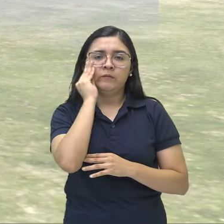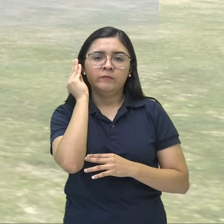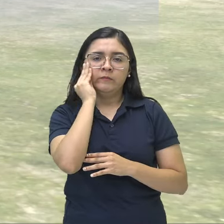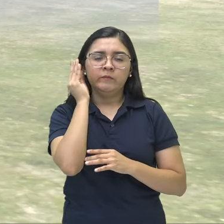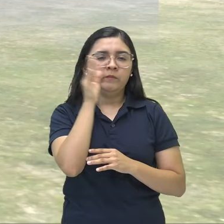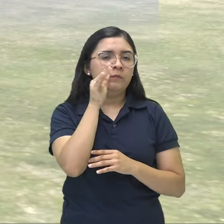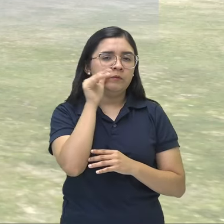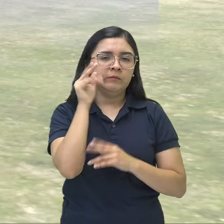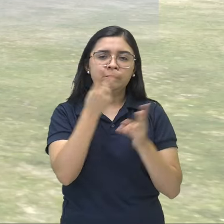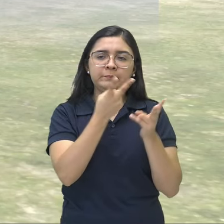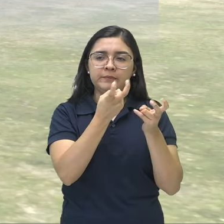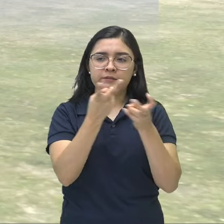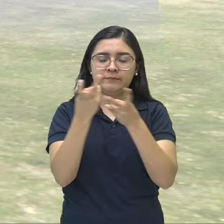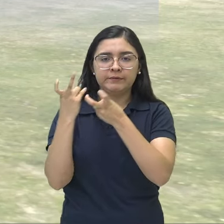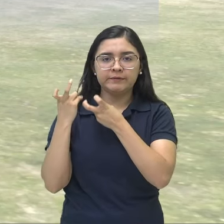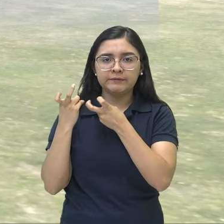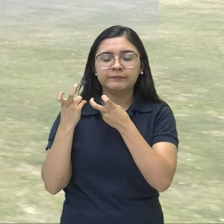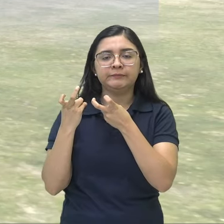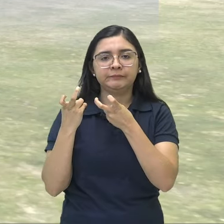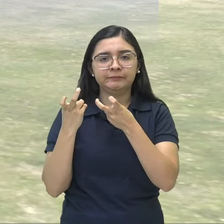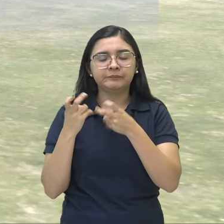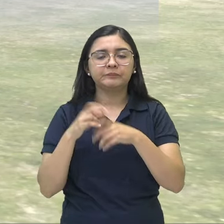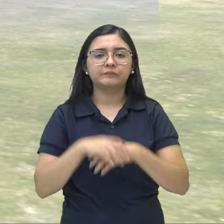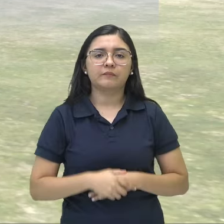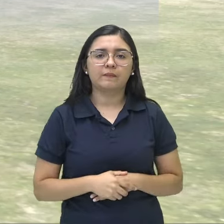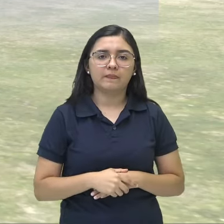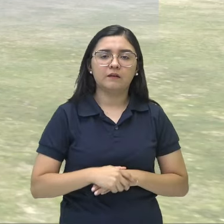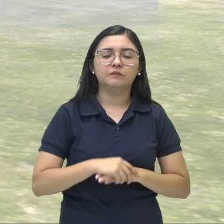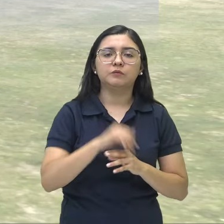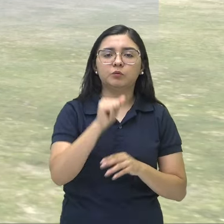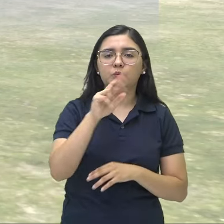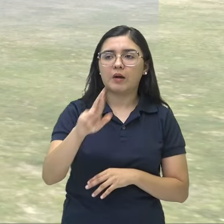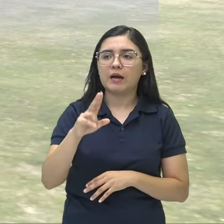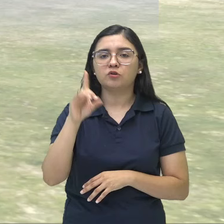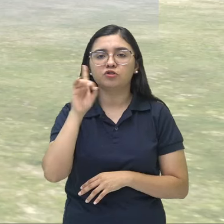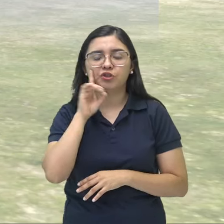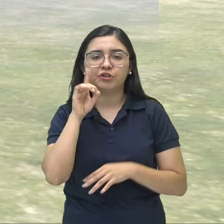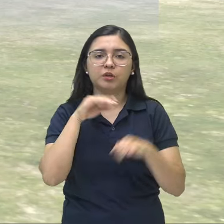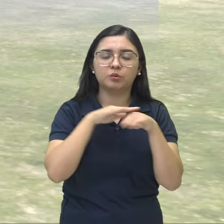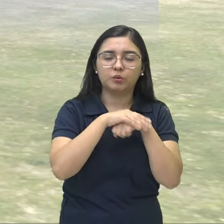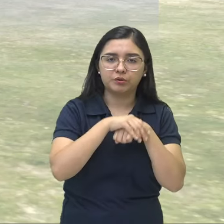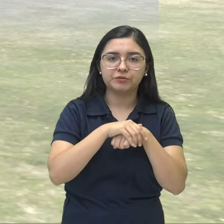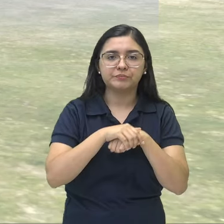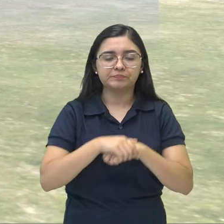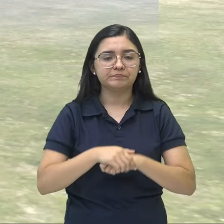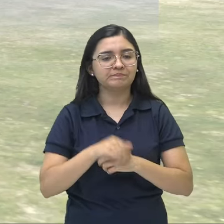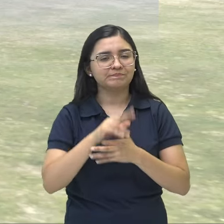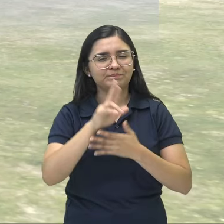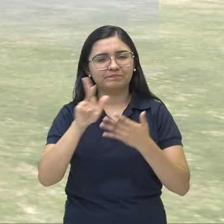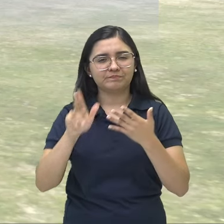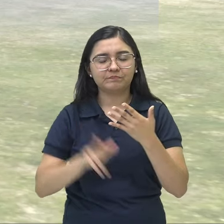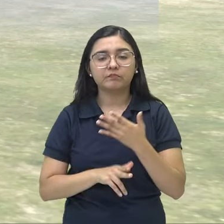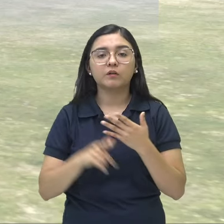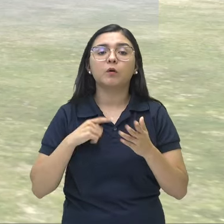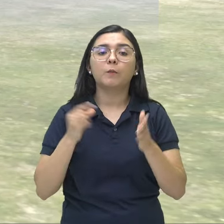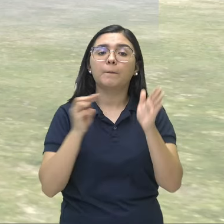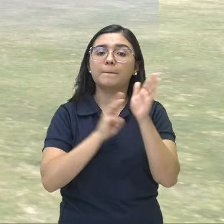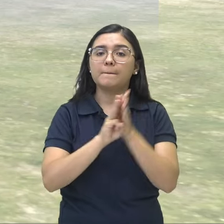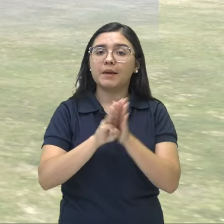observando tudo, né, observando o ar, observando a terra, observando os dias, a noite, enfim, ou seja, o